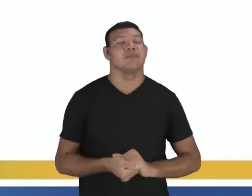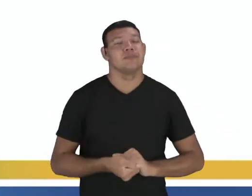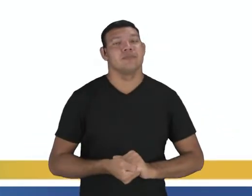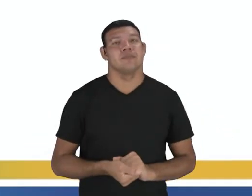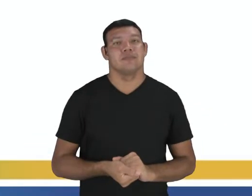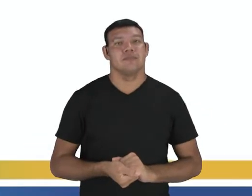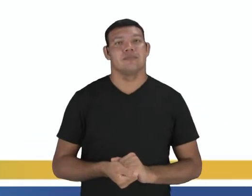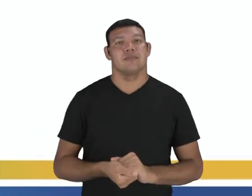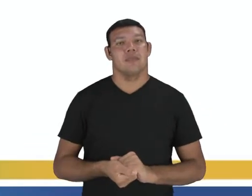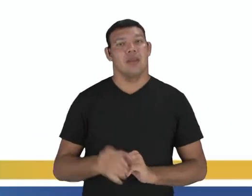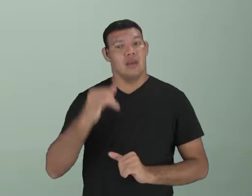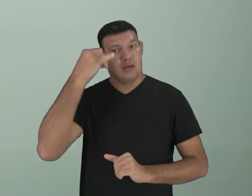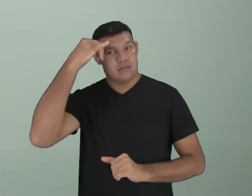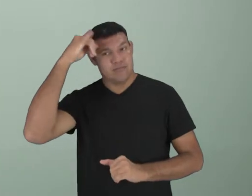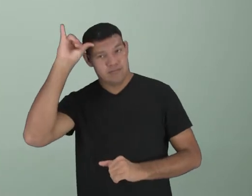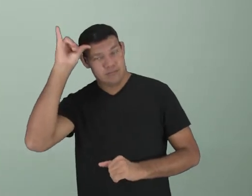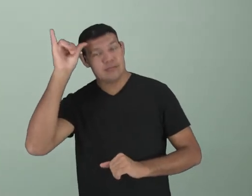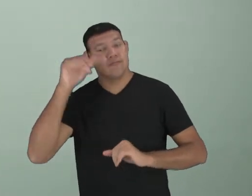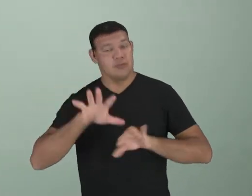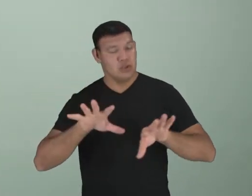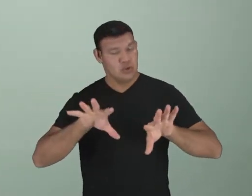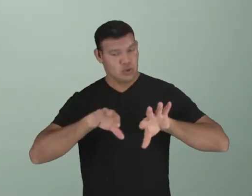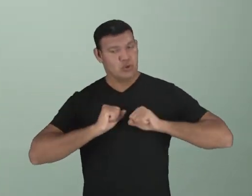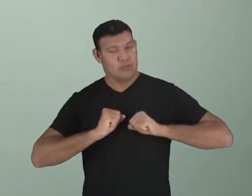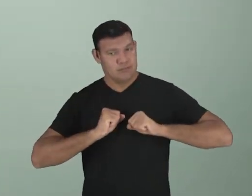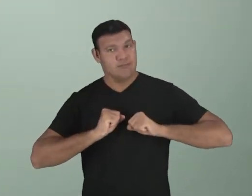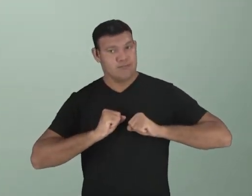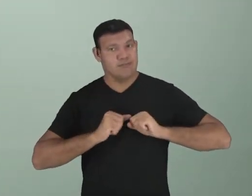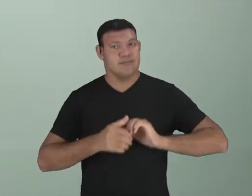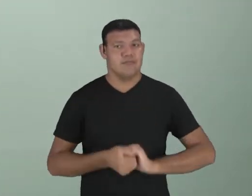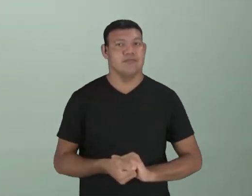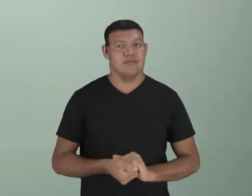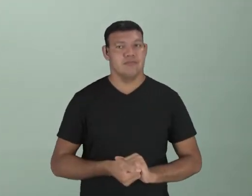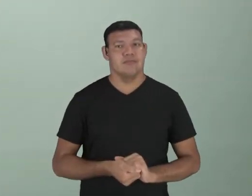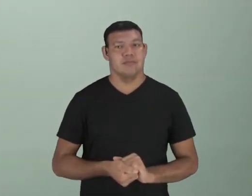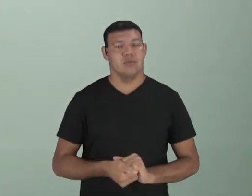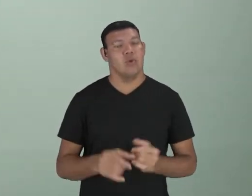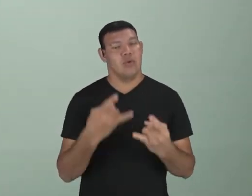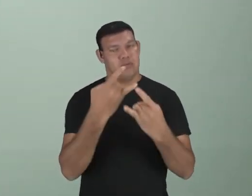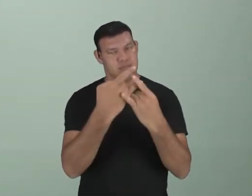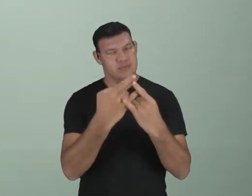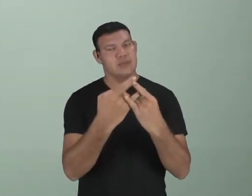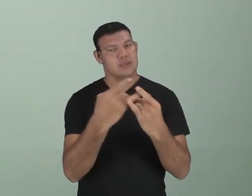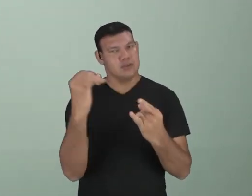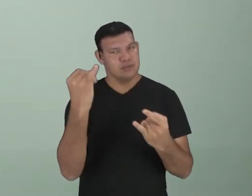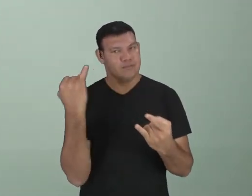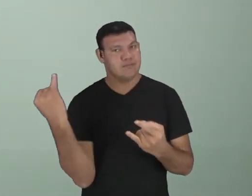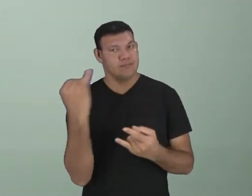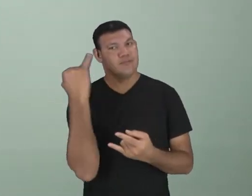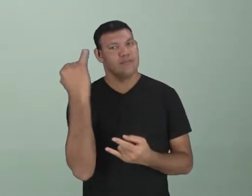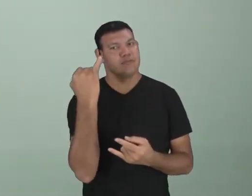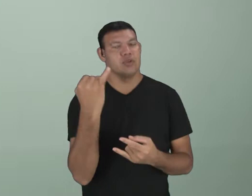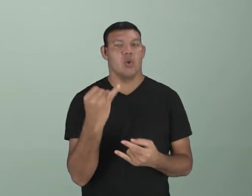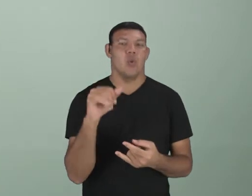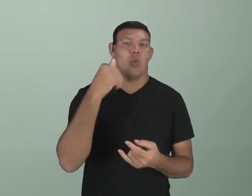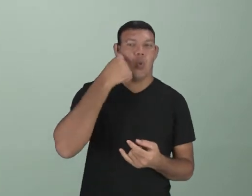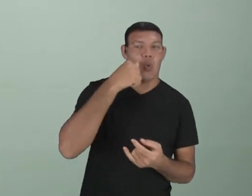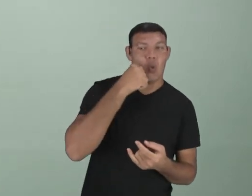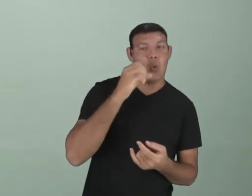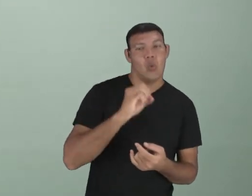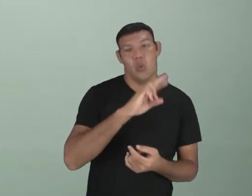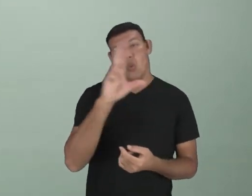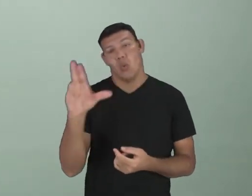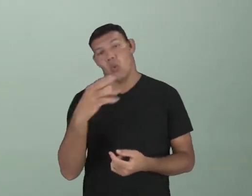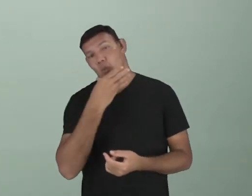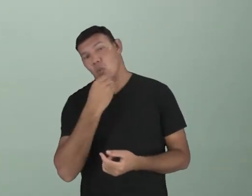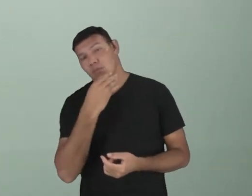vão impedir de você contrair um IST, mas aquele mais eficaz é o uso de preservativo, tanto masculino como feminino, né?